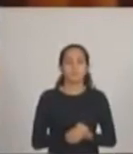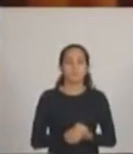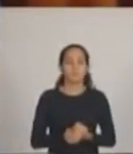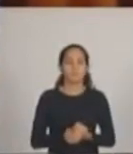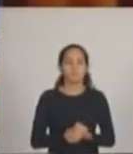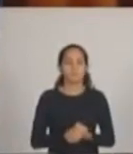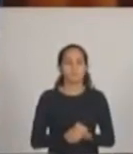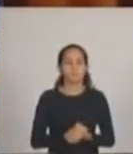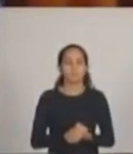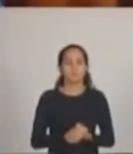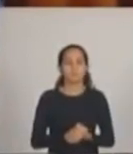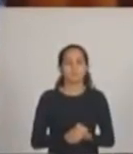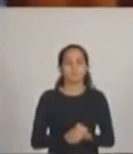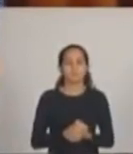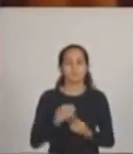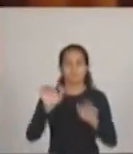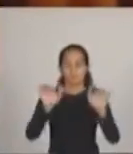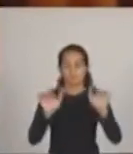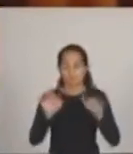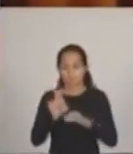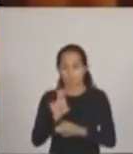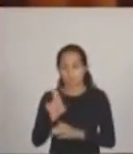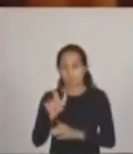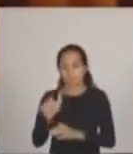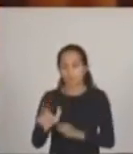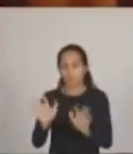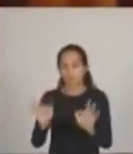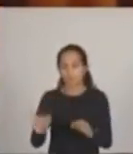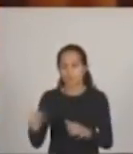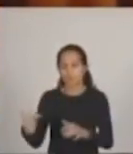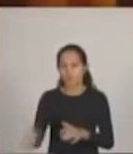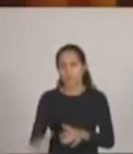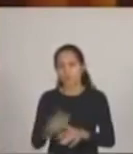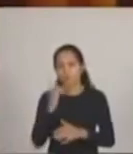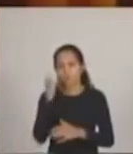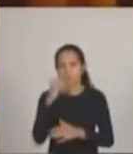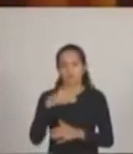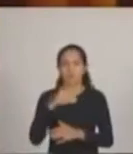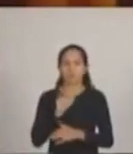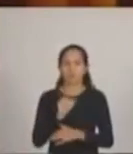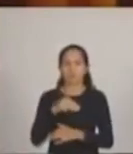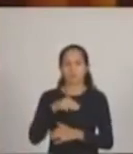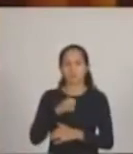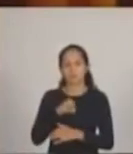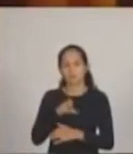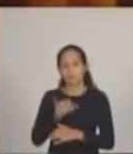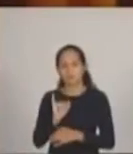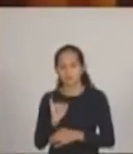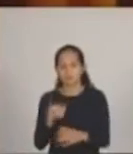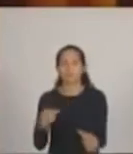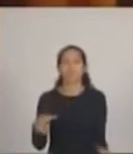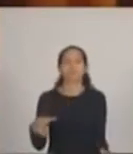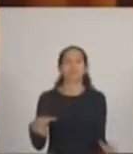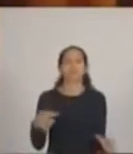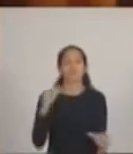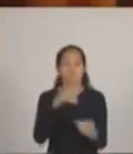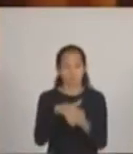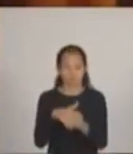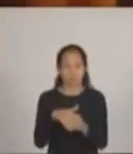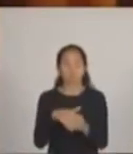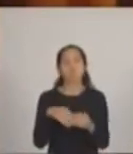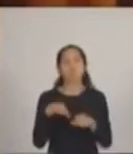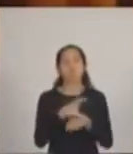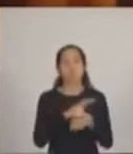Eu vou chamar novamente o deputado Vandinho ao final. Deputado doutor Emílio Mameri, como vota? Eu voto pela constitucionalidade. Pela